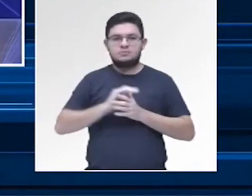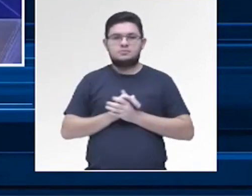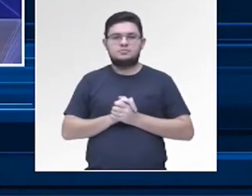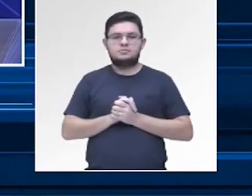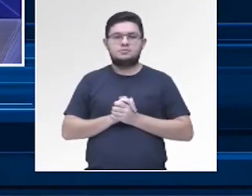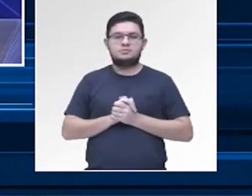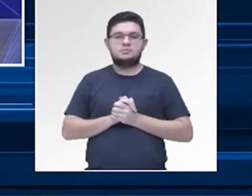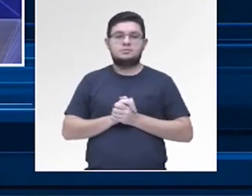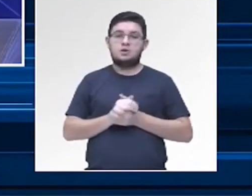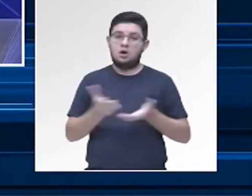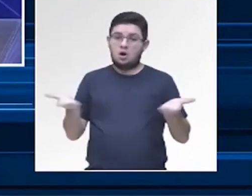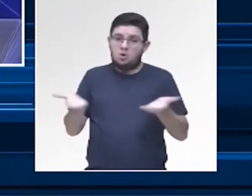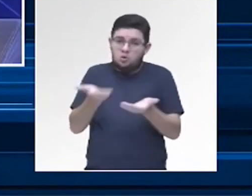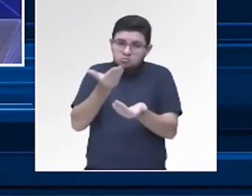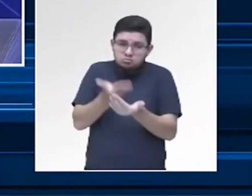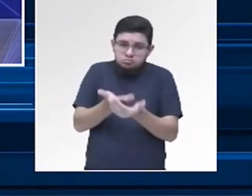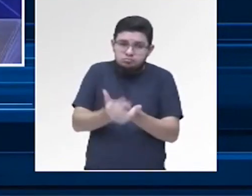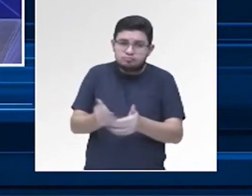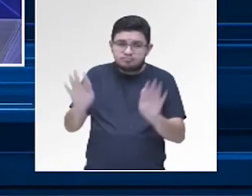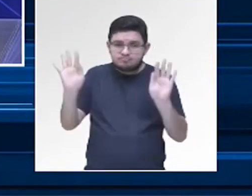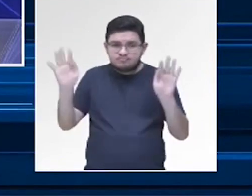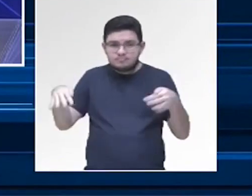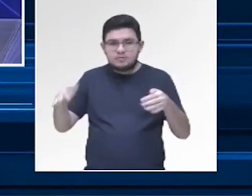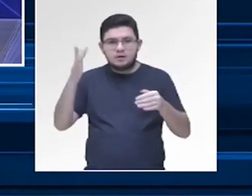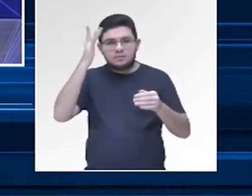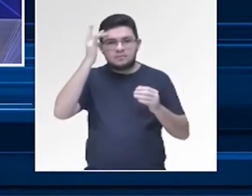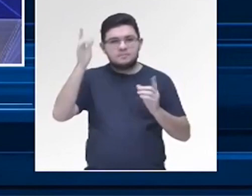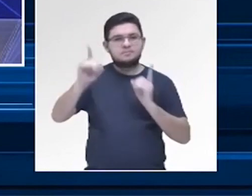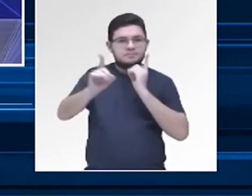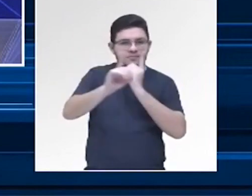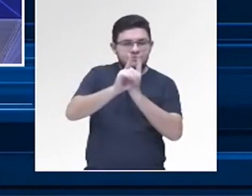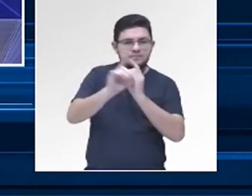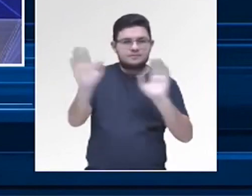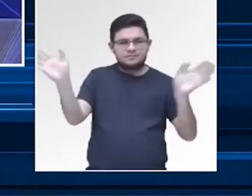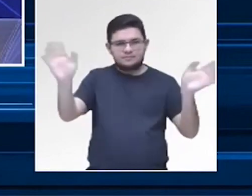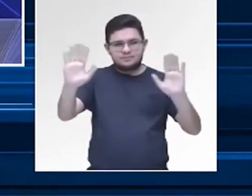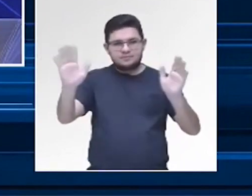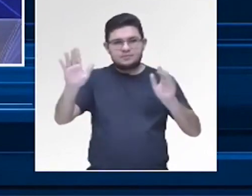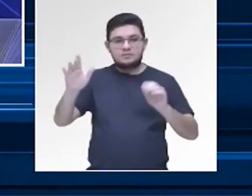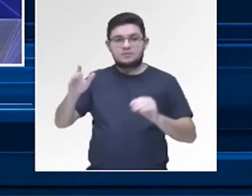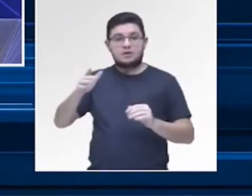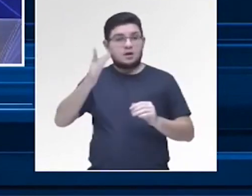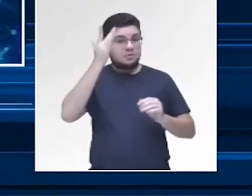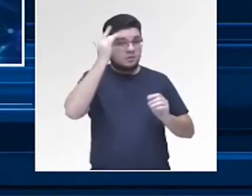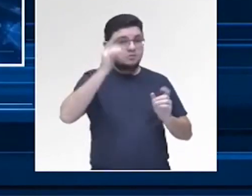ficando por aqui, tá certo? E até amanhã. Bye, bye. E nós nos vemos amanhã. Bye, bye.